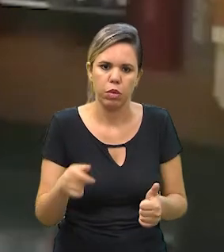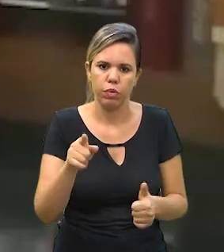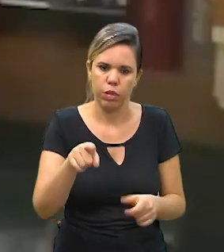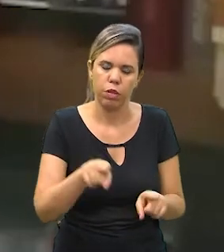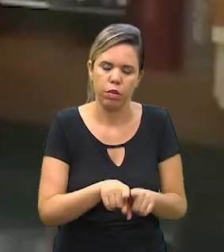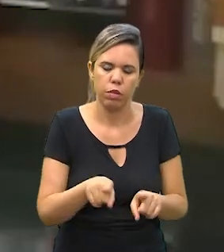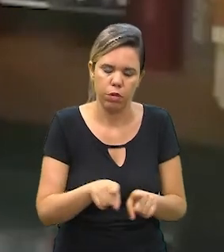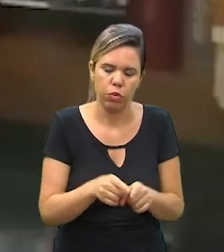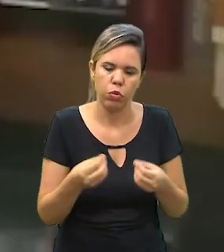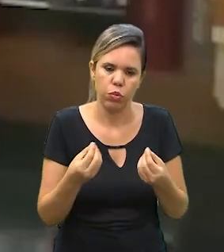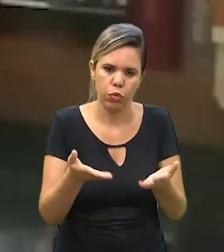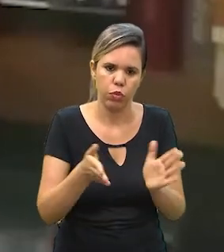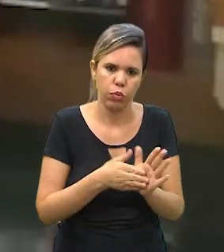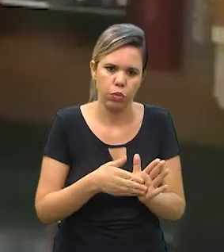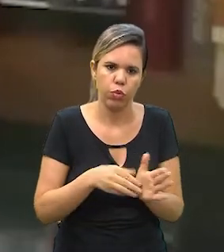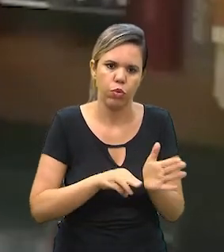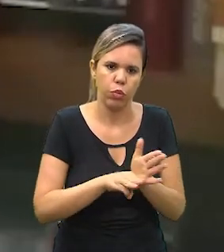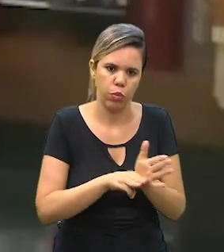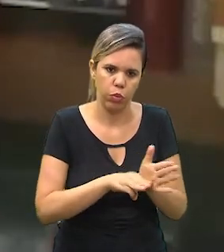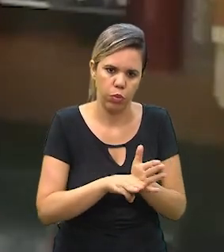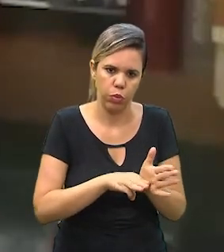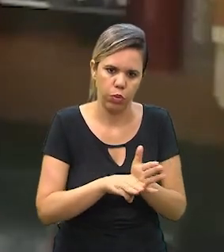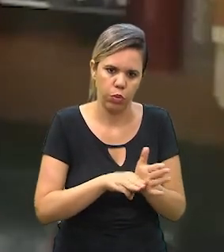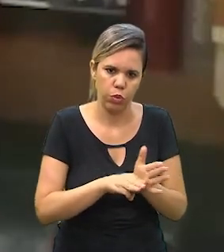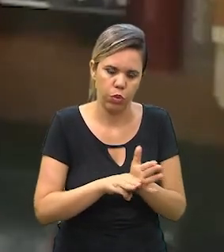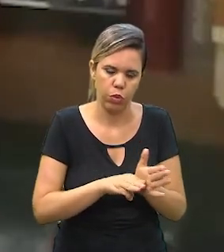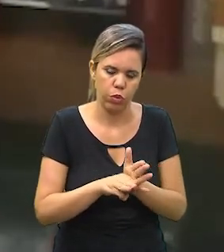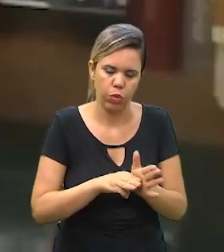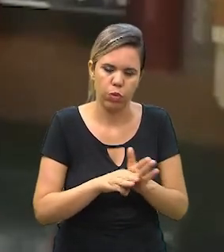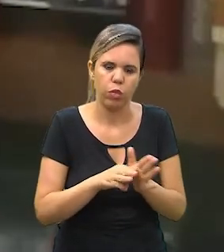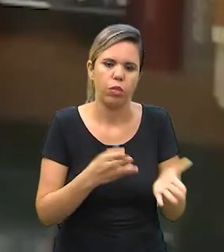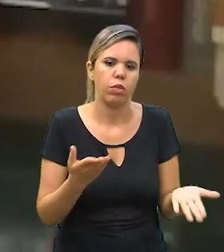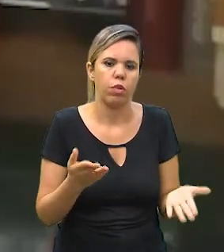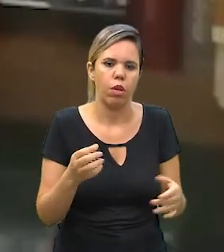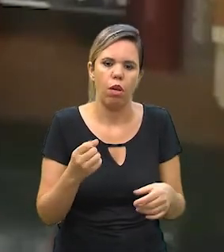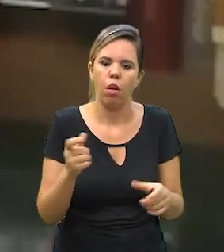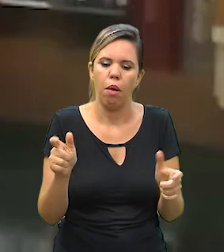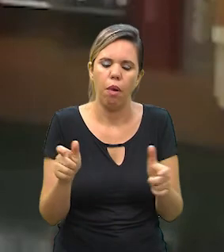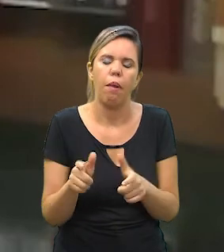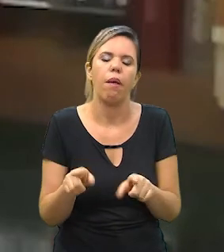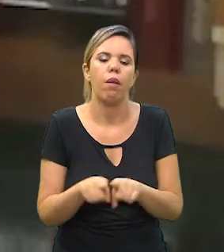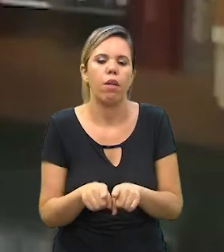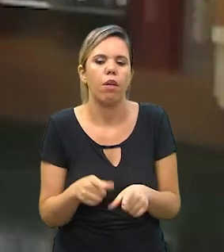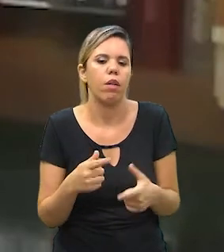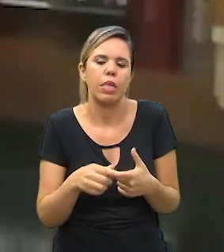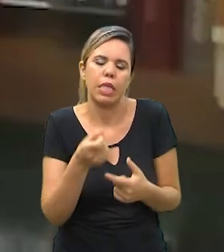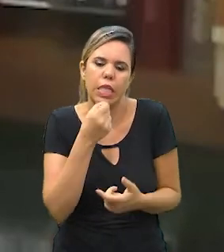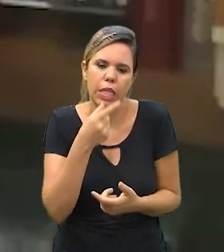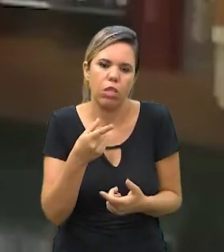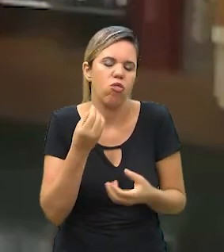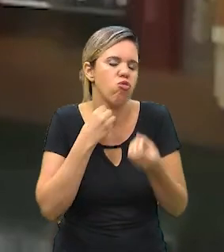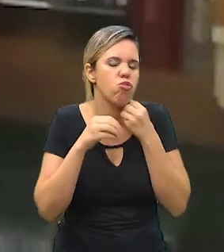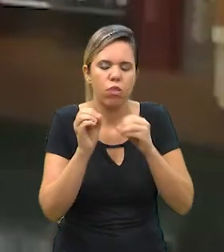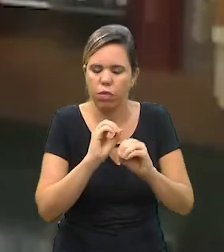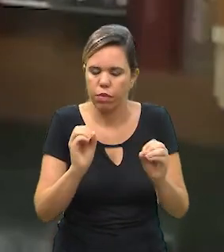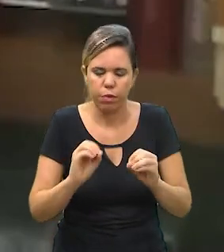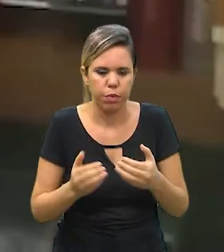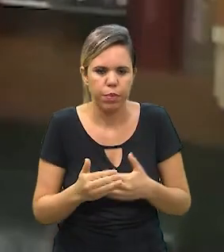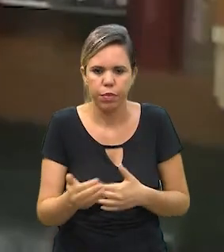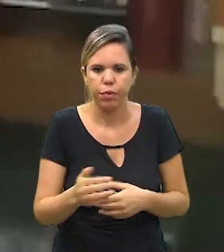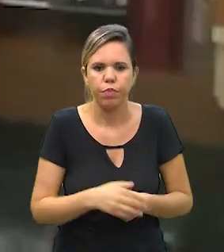também oferece métodos que têm um índice de falha maior e que não tenham o uso, por exemplo, de hormônio e assim por